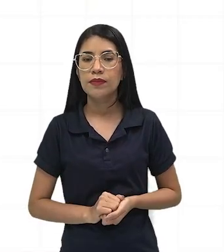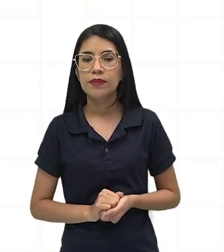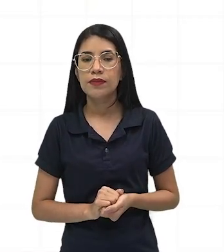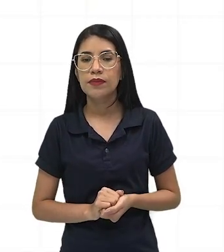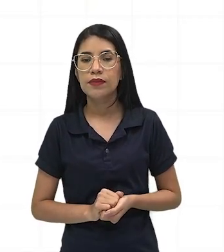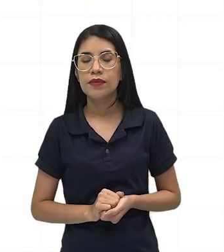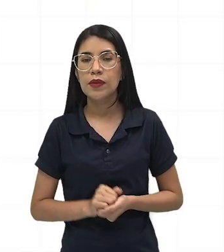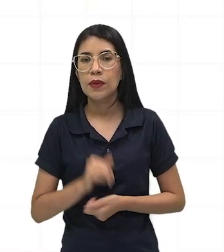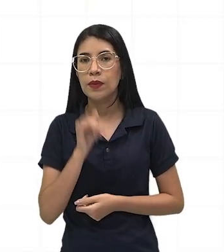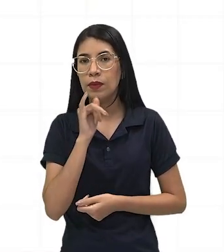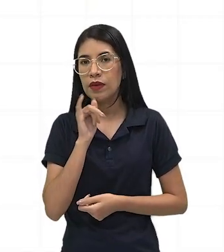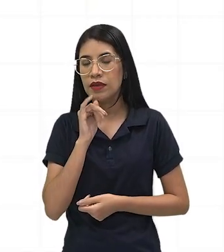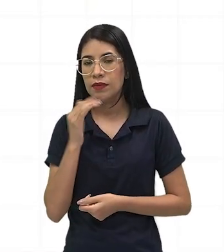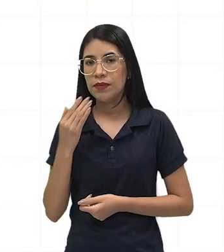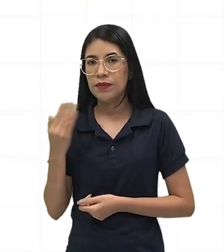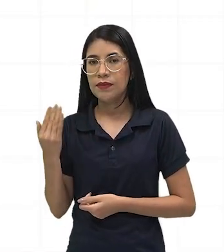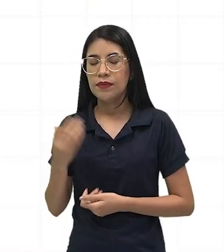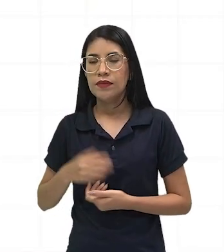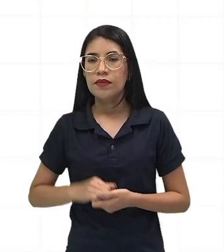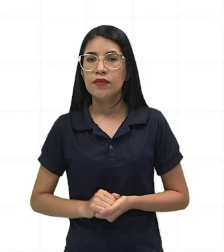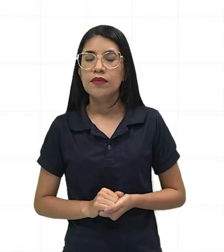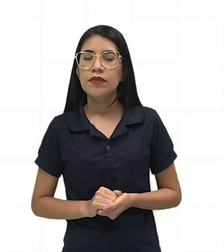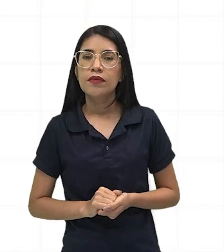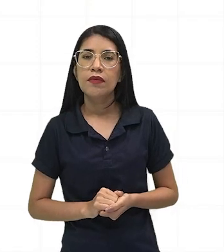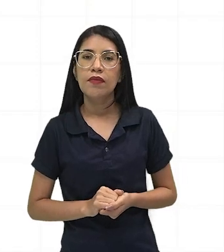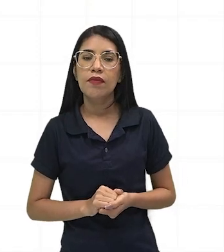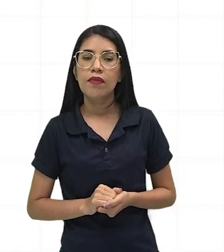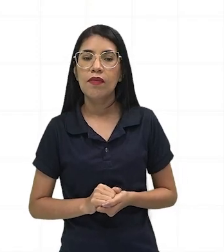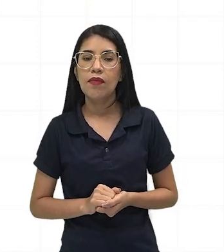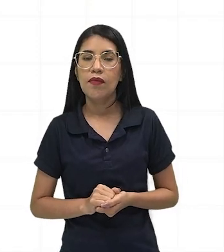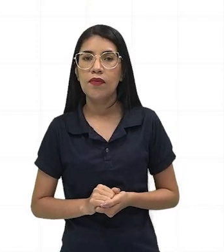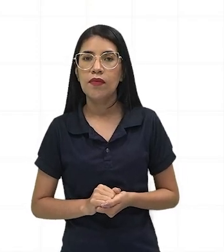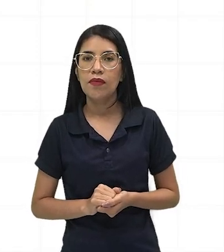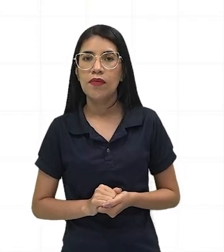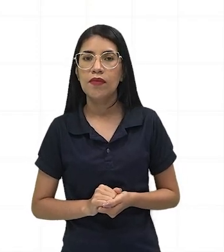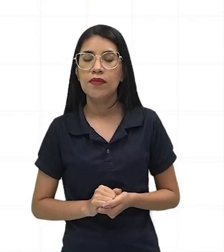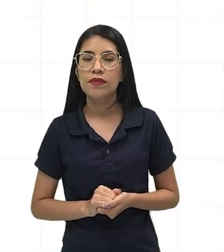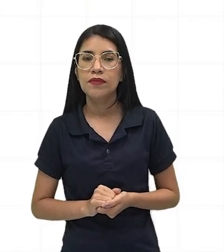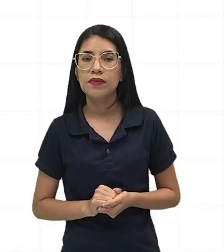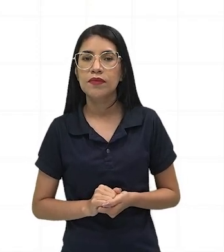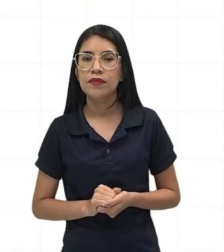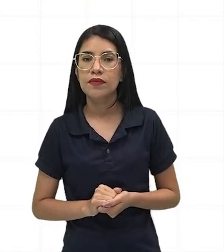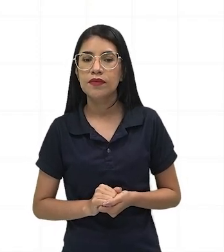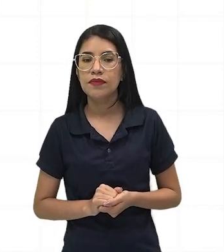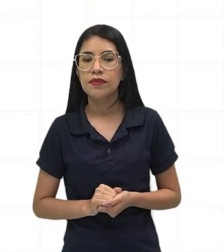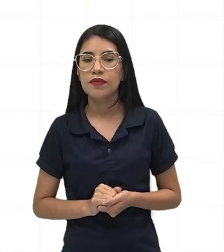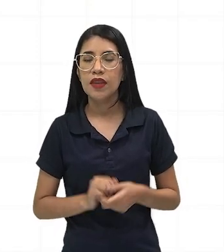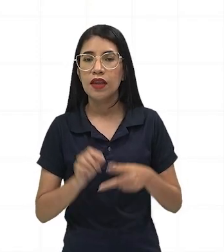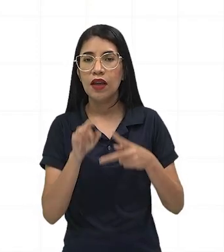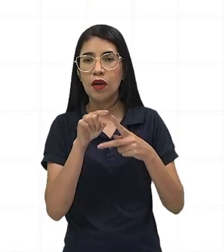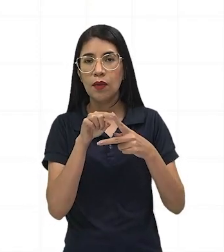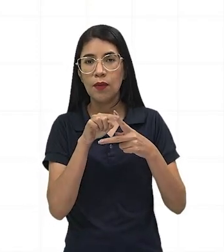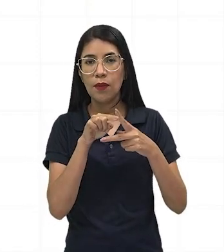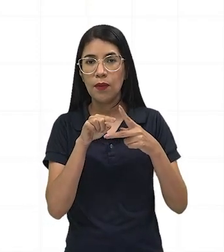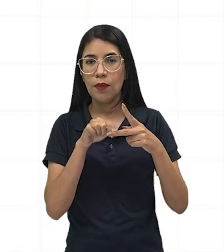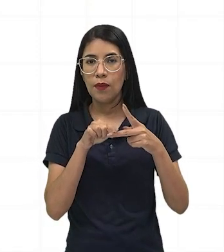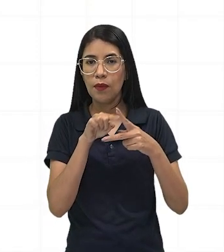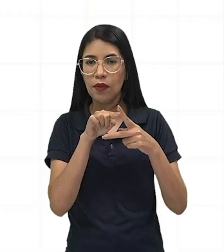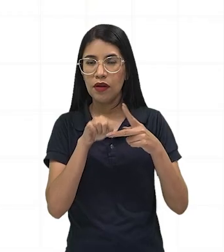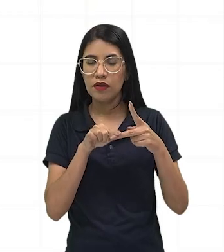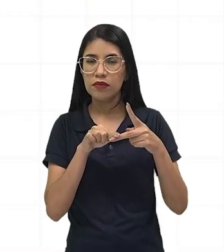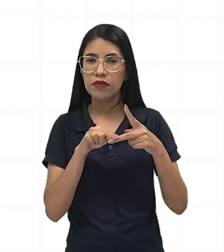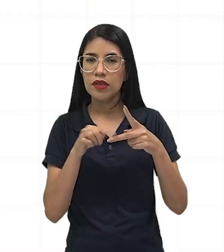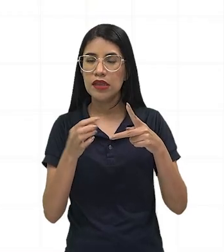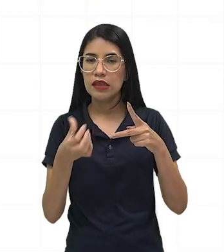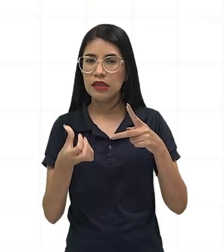um ângulo, ok? Um ângulo. Se eu estou dizendo que este ângulo aqui mede, por exemplo, 60